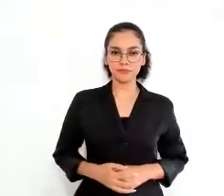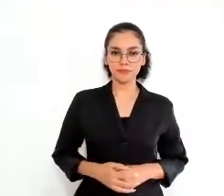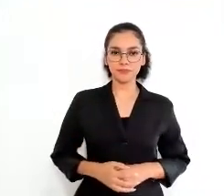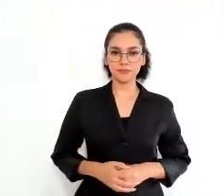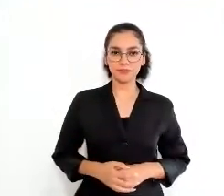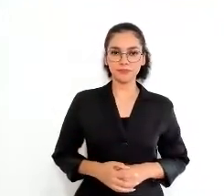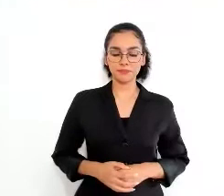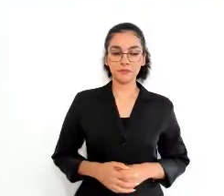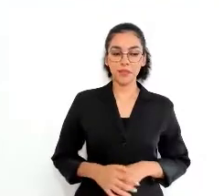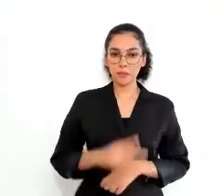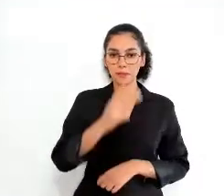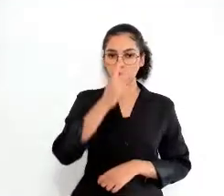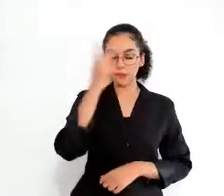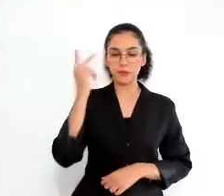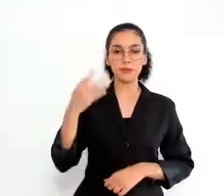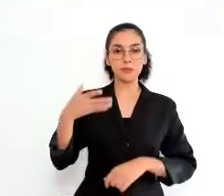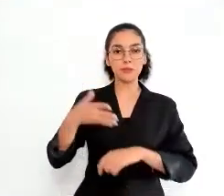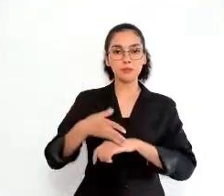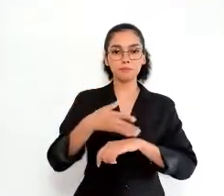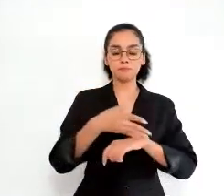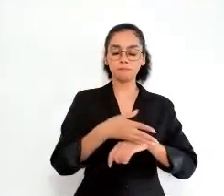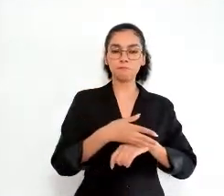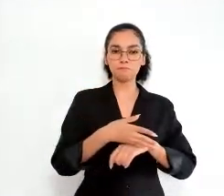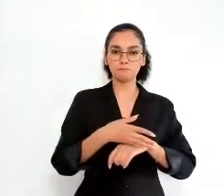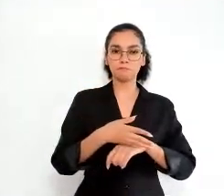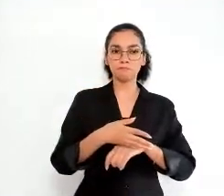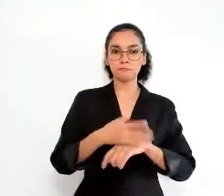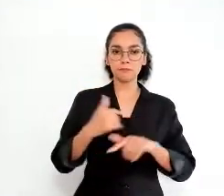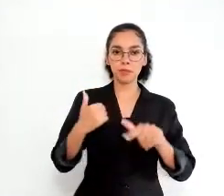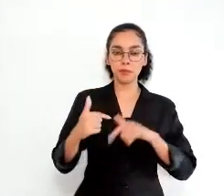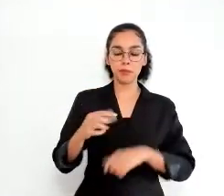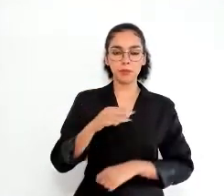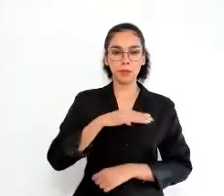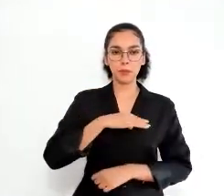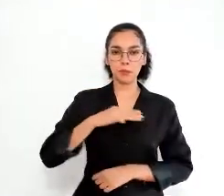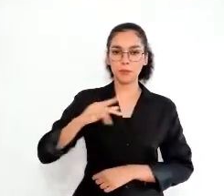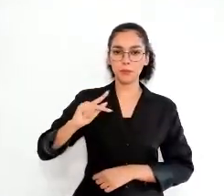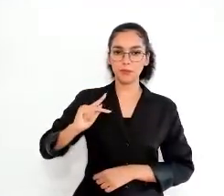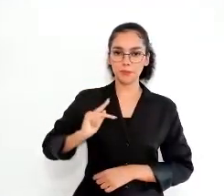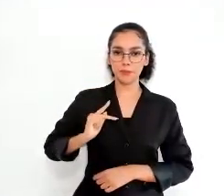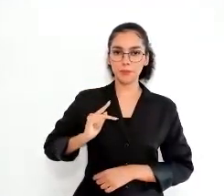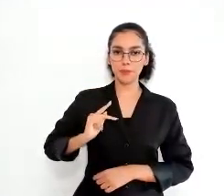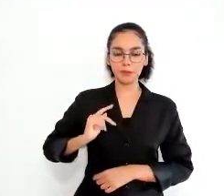membros do Ministério Público, advogados e advogadas,